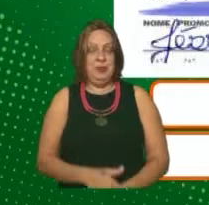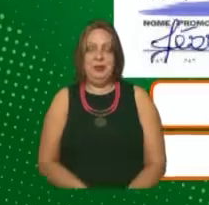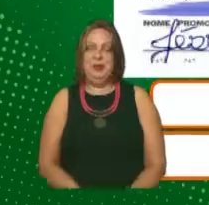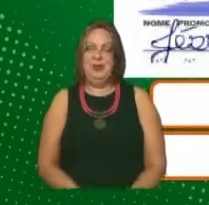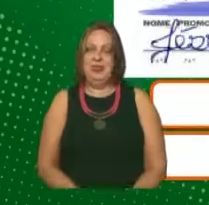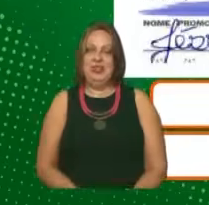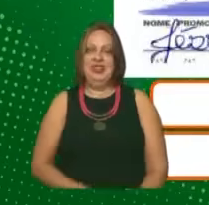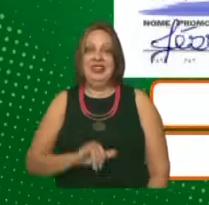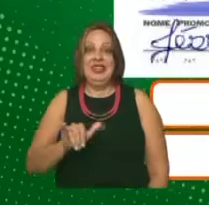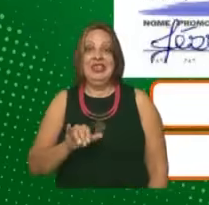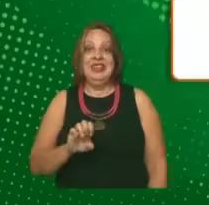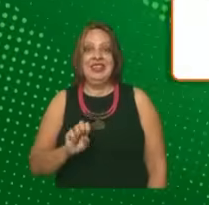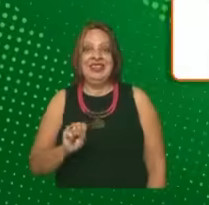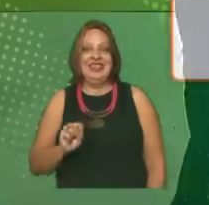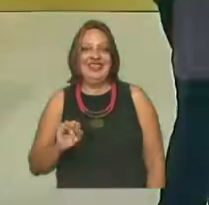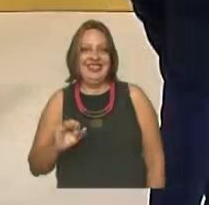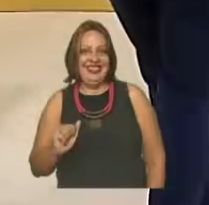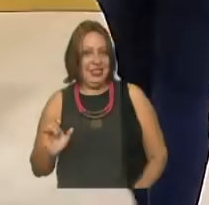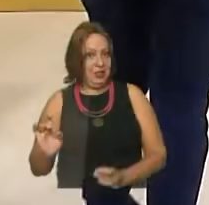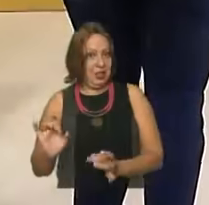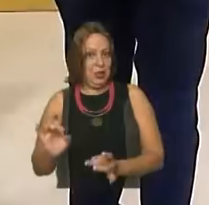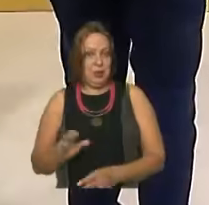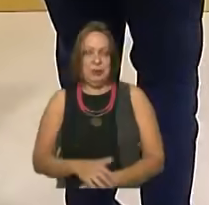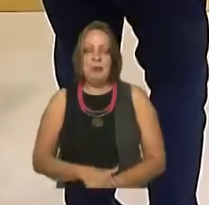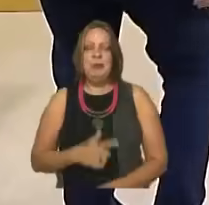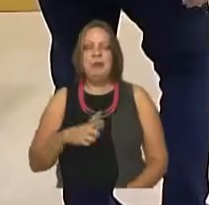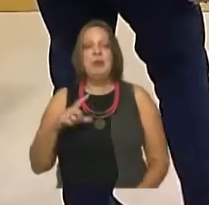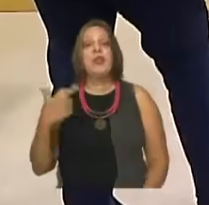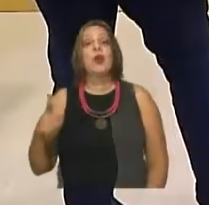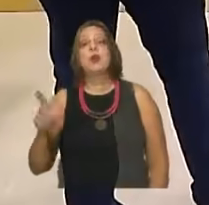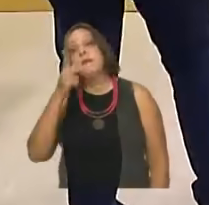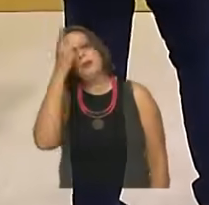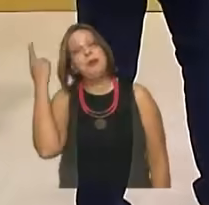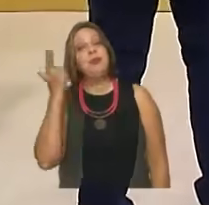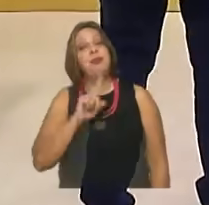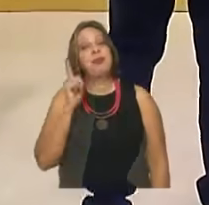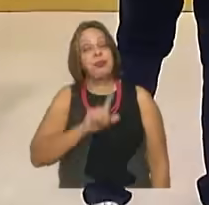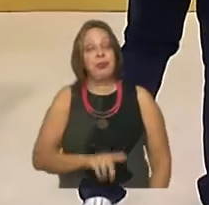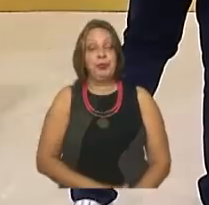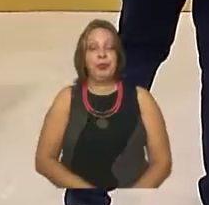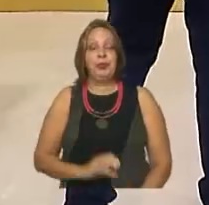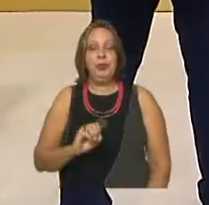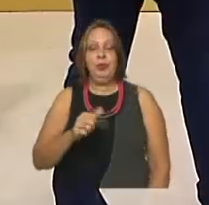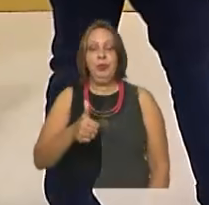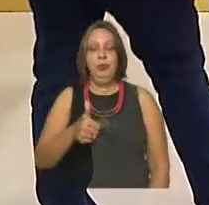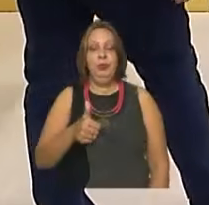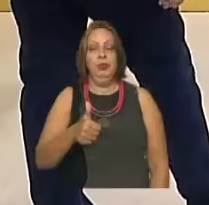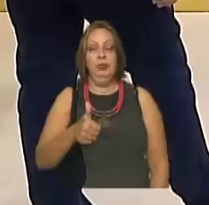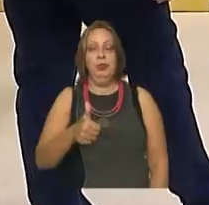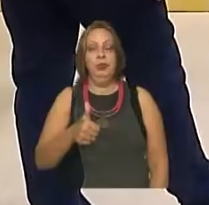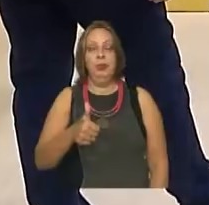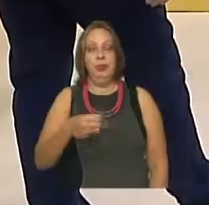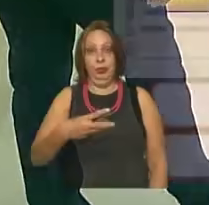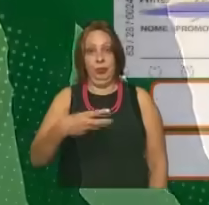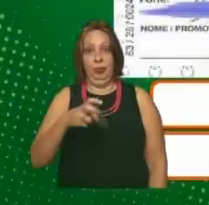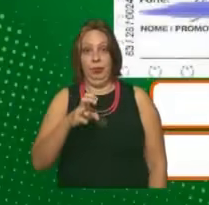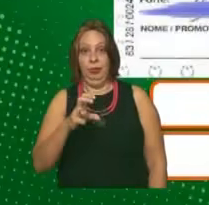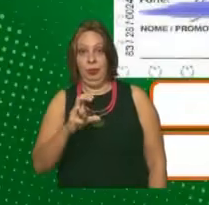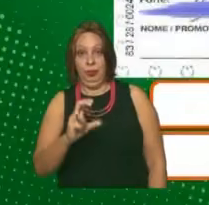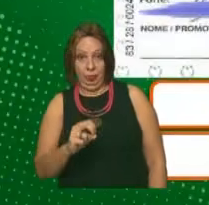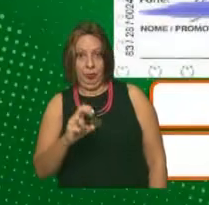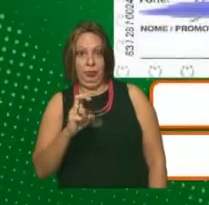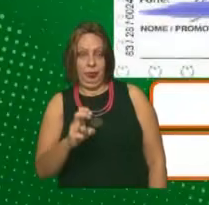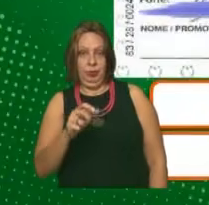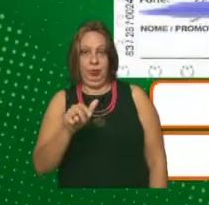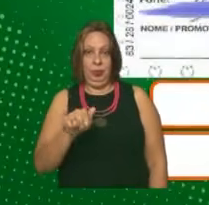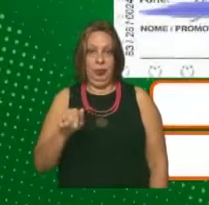Pequente, Regional Estância. E agora, quem será que vai levar mais um Gira Sergipe, R$500 para o título 135107? Roberto